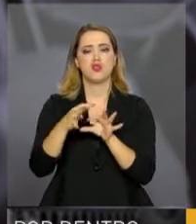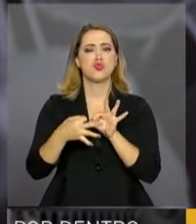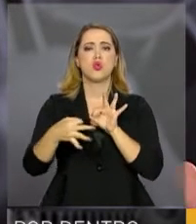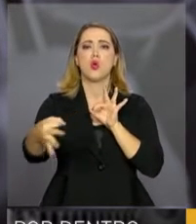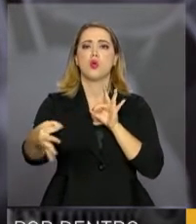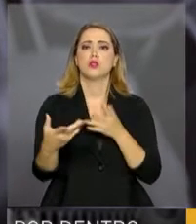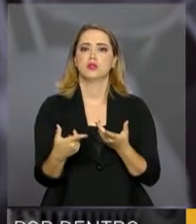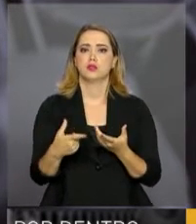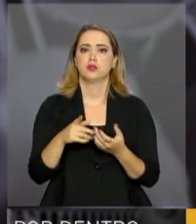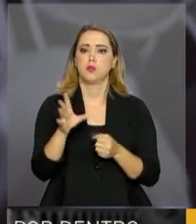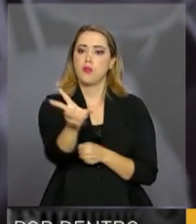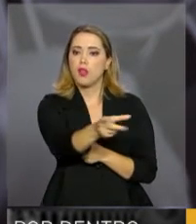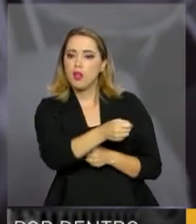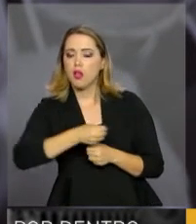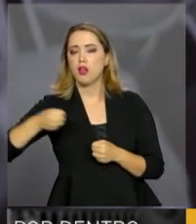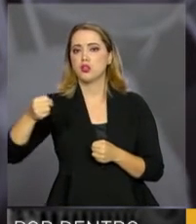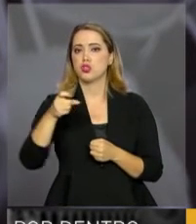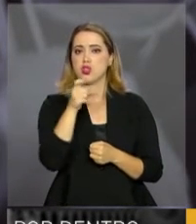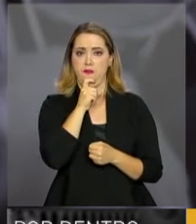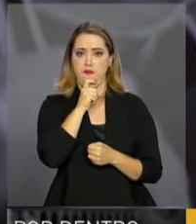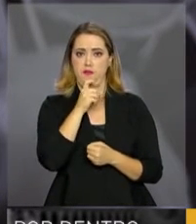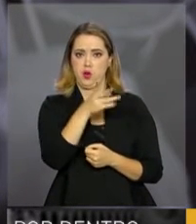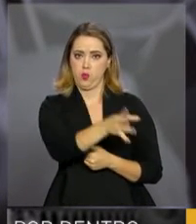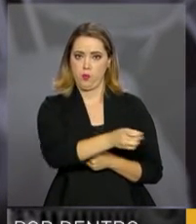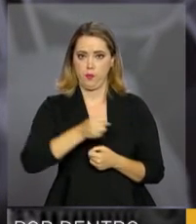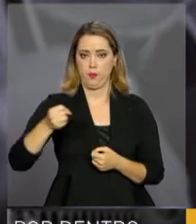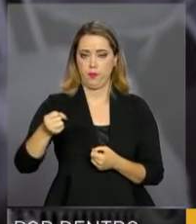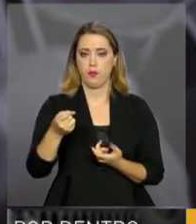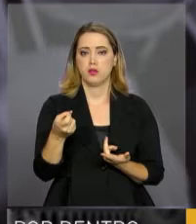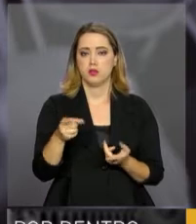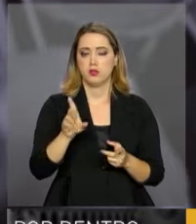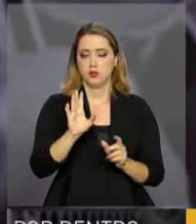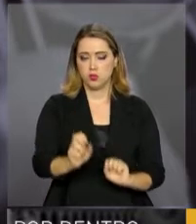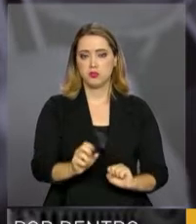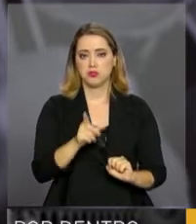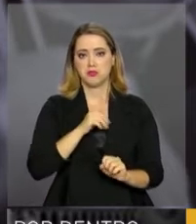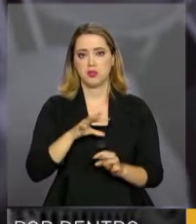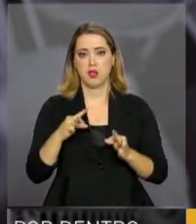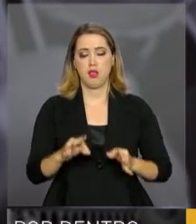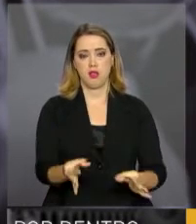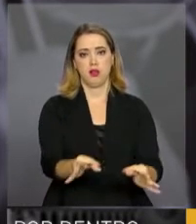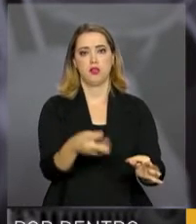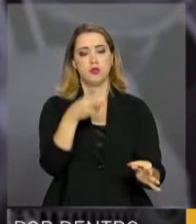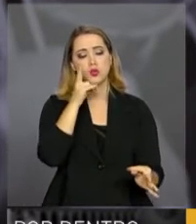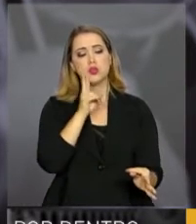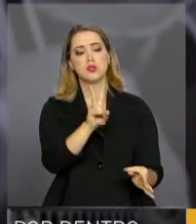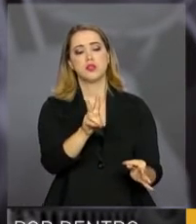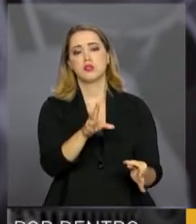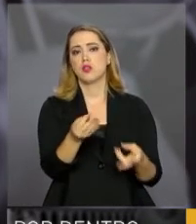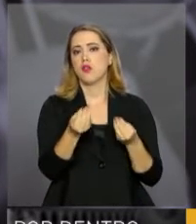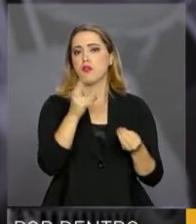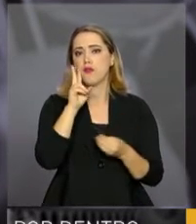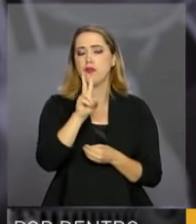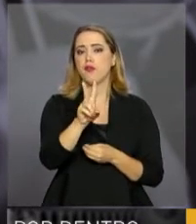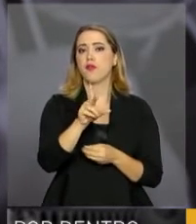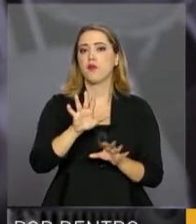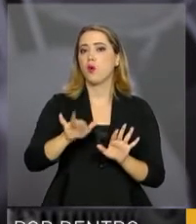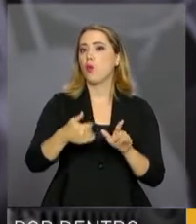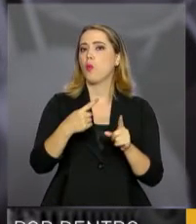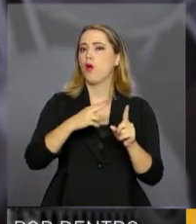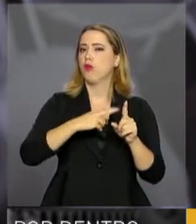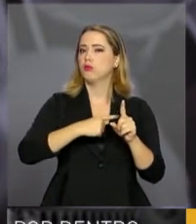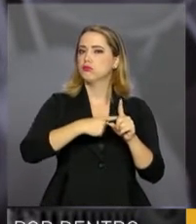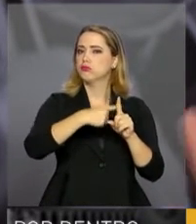A geladeira nas nossas casas já tem tecnologia que nos permite remotamente monitorar a temperatura